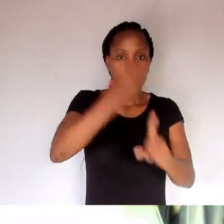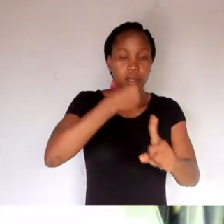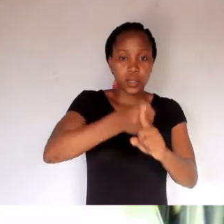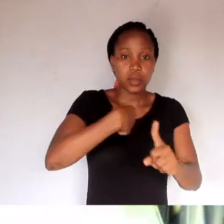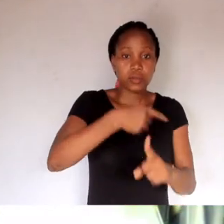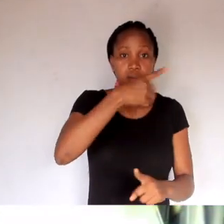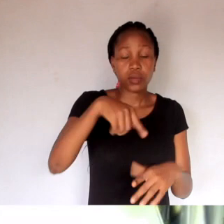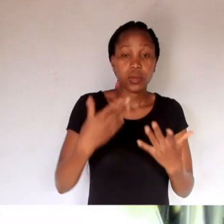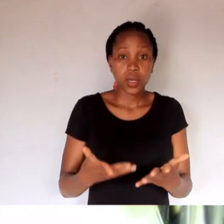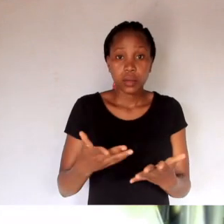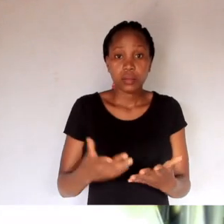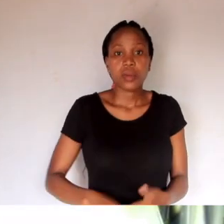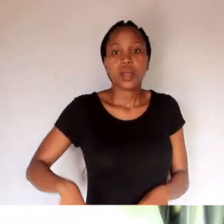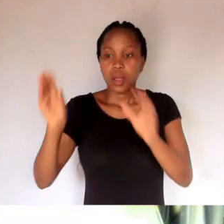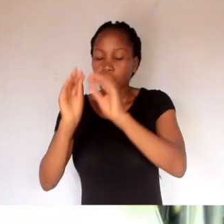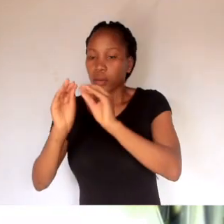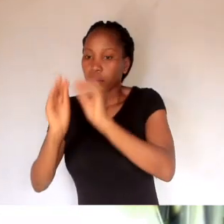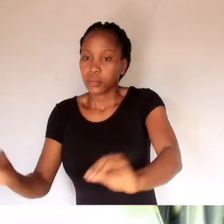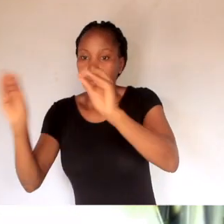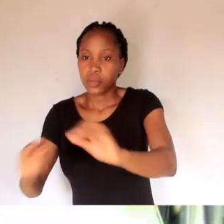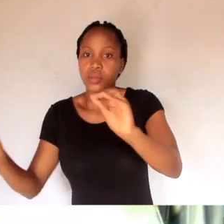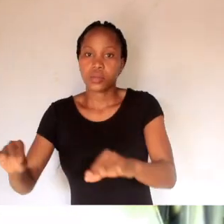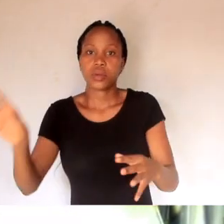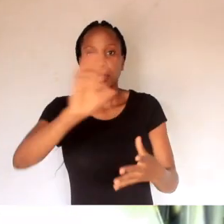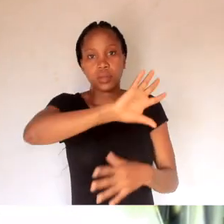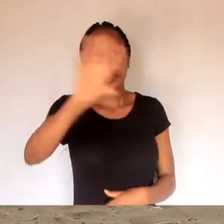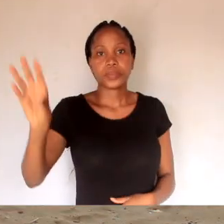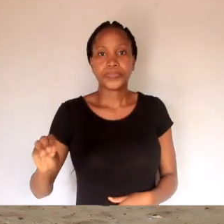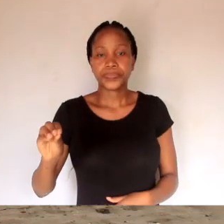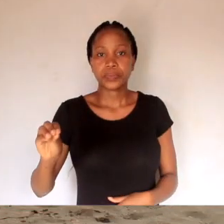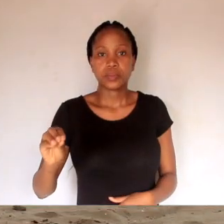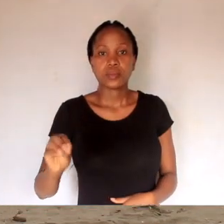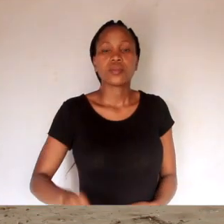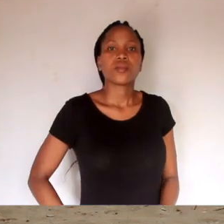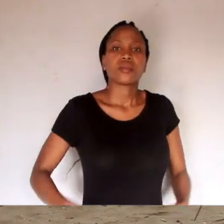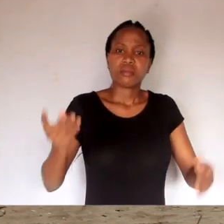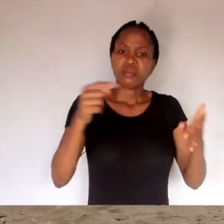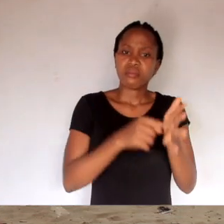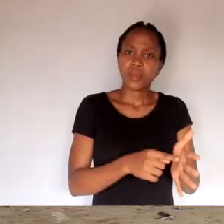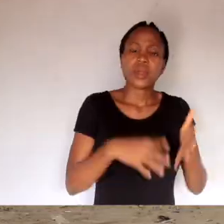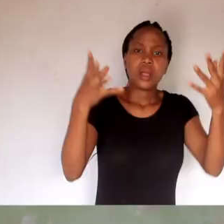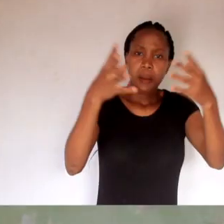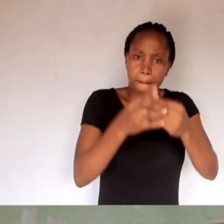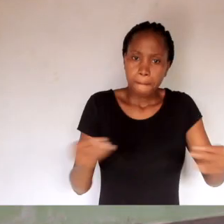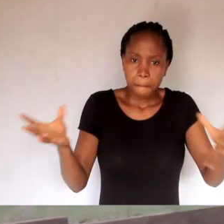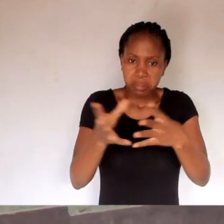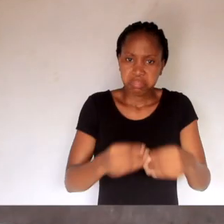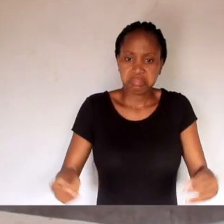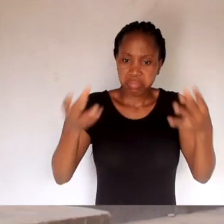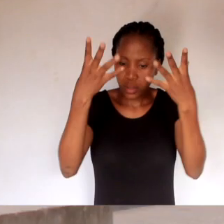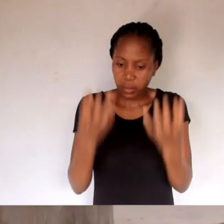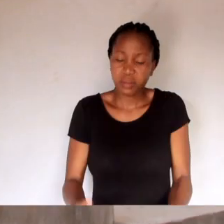acesso à educação para todos. E isto nós estamos a fazer. Se as infraestruturas não estão